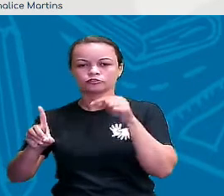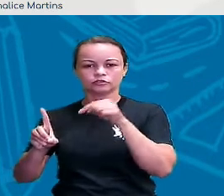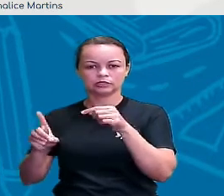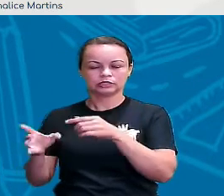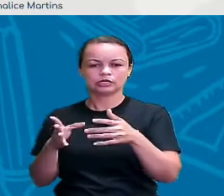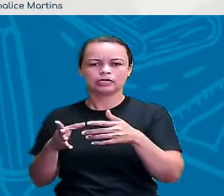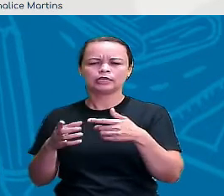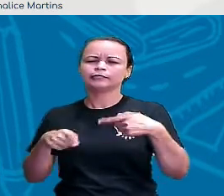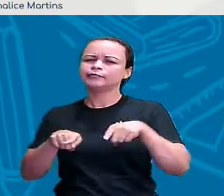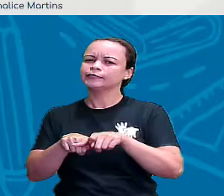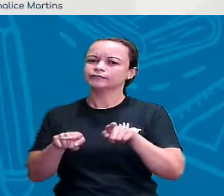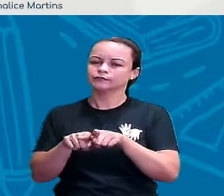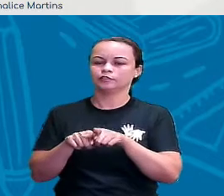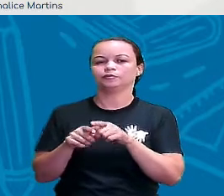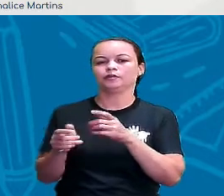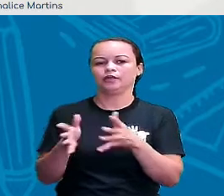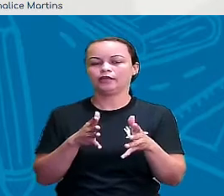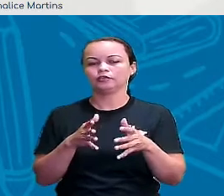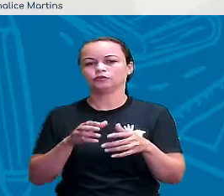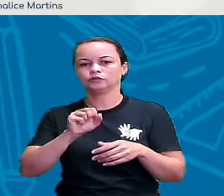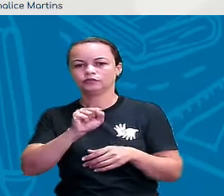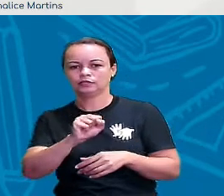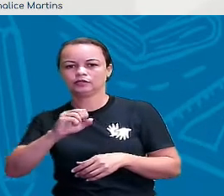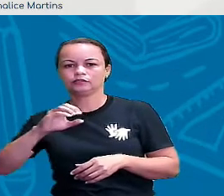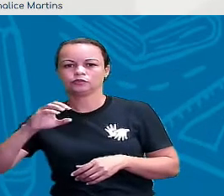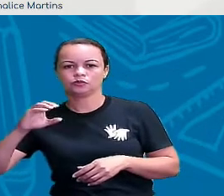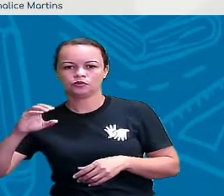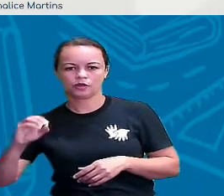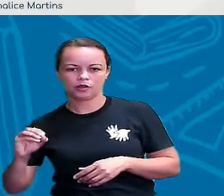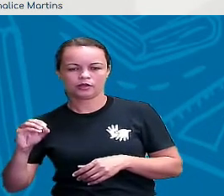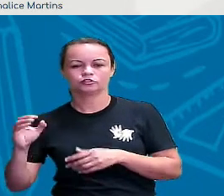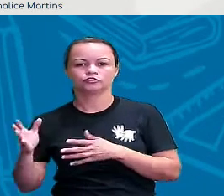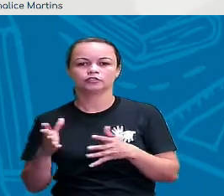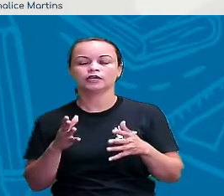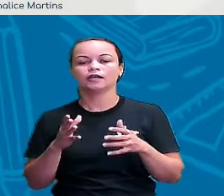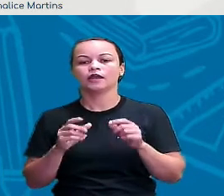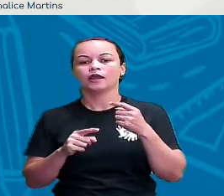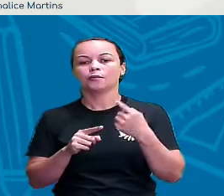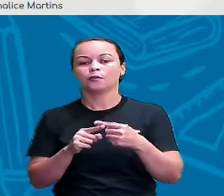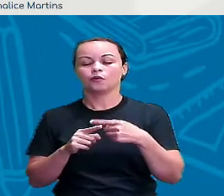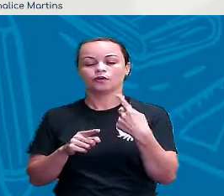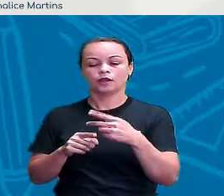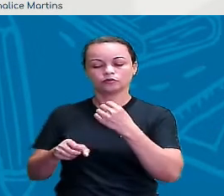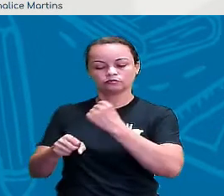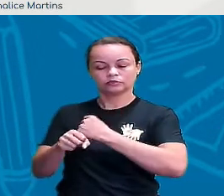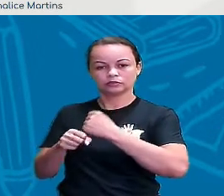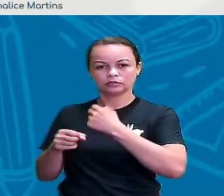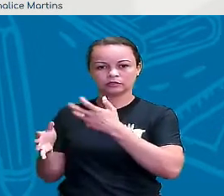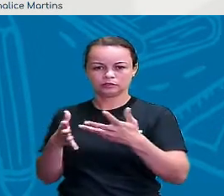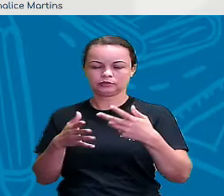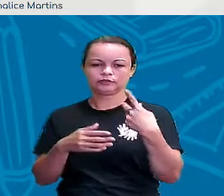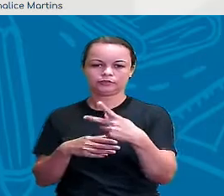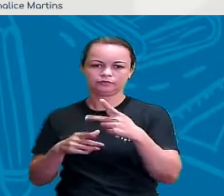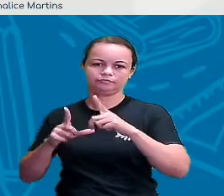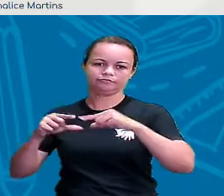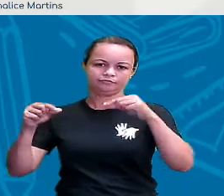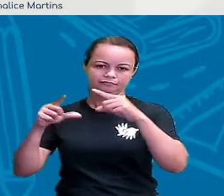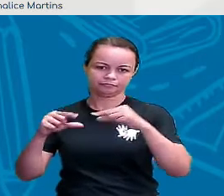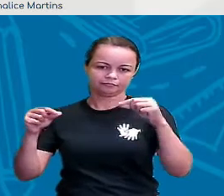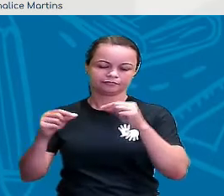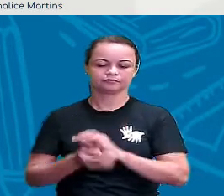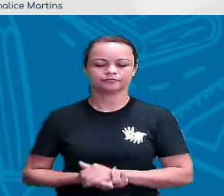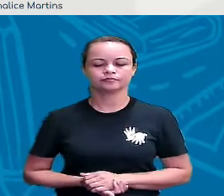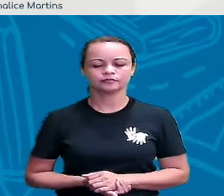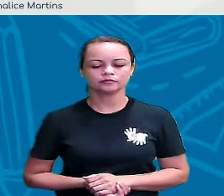lá para a região do Centro-Oeste, justamente por causa dessa construção de Brasília. E aí